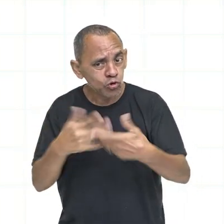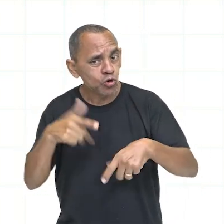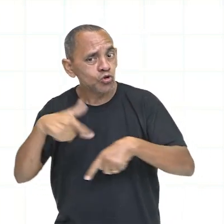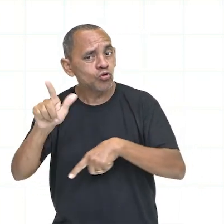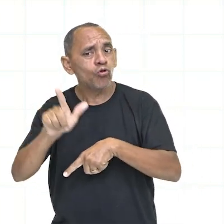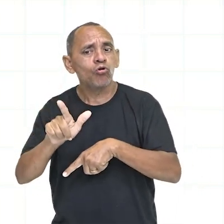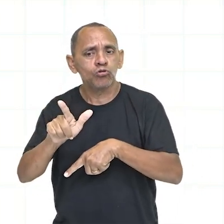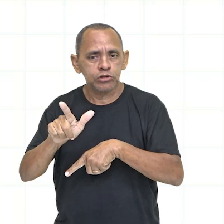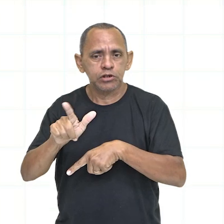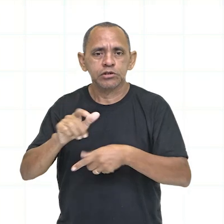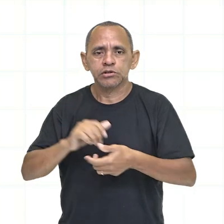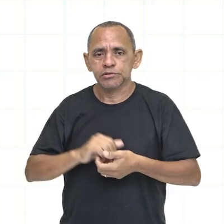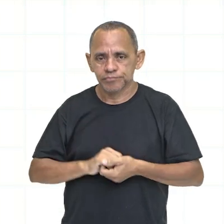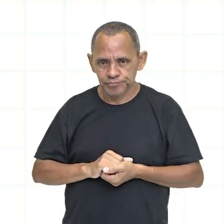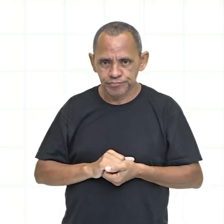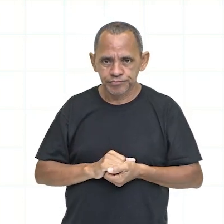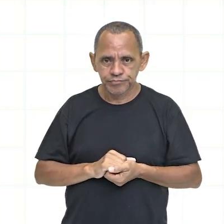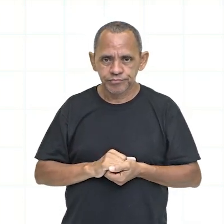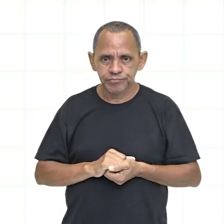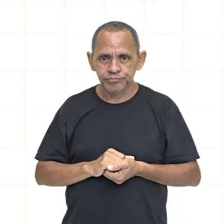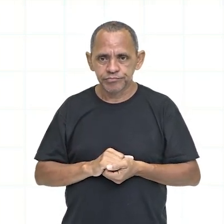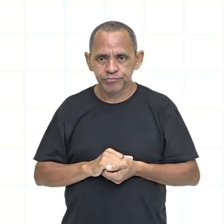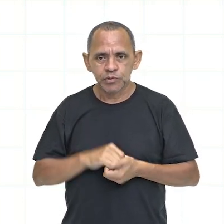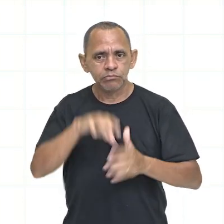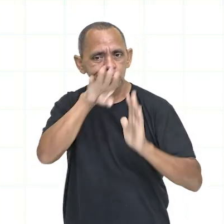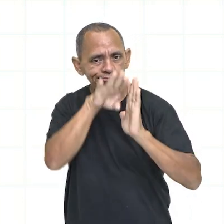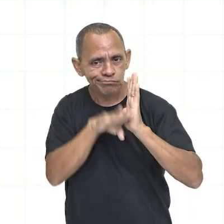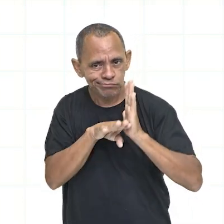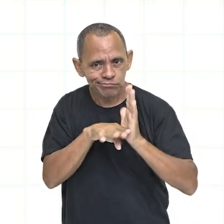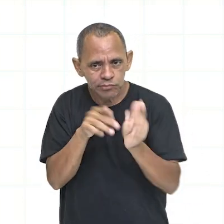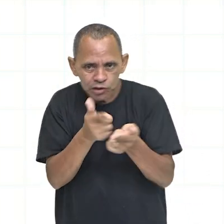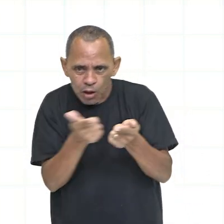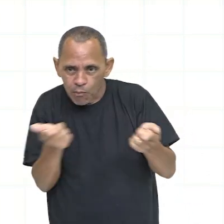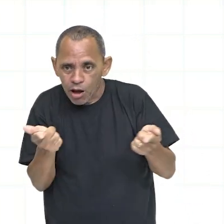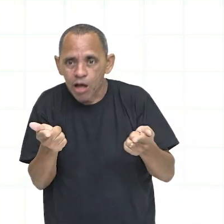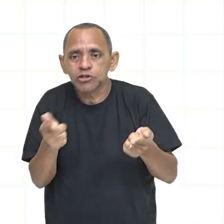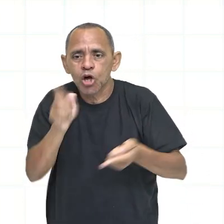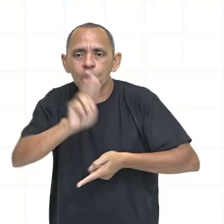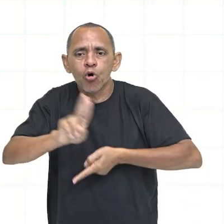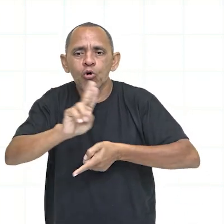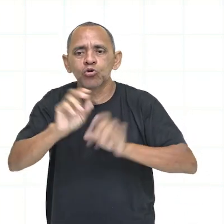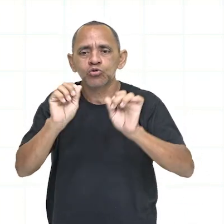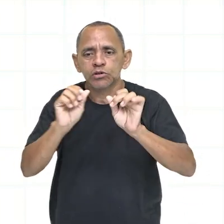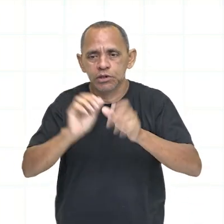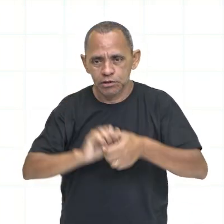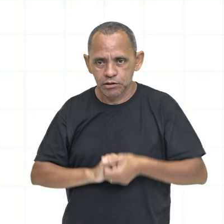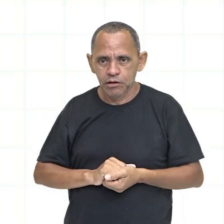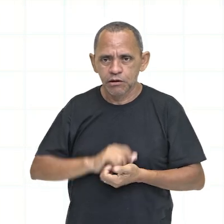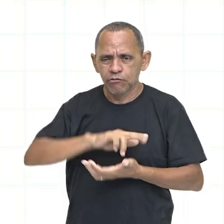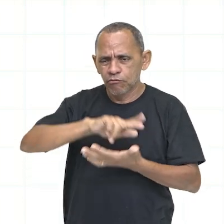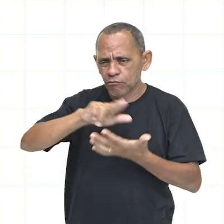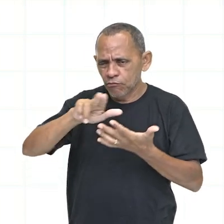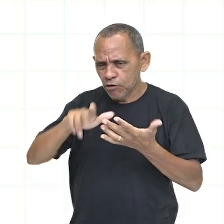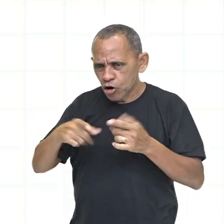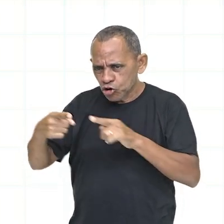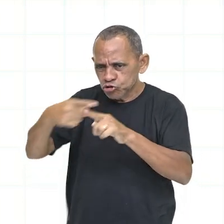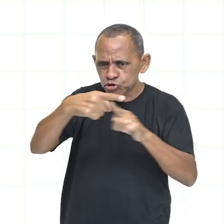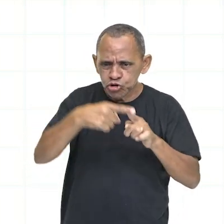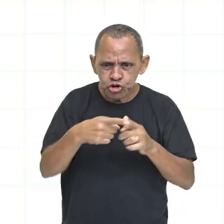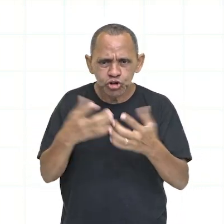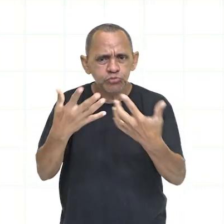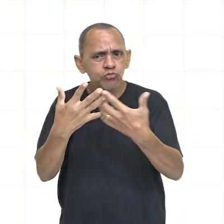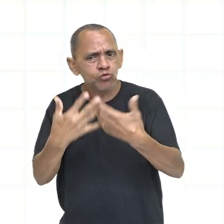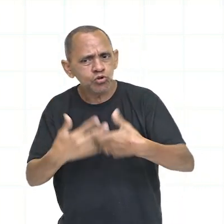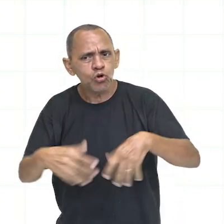necessariamente conectar. Não, a classe gramatical que eu utilizo para... Enfim, é uma classe gramatical que tem várias outras funções.